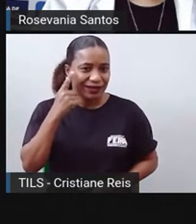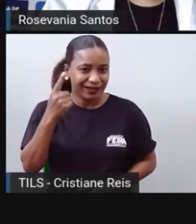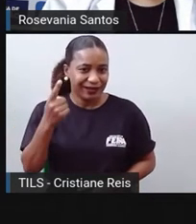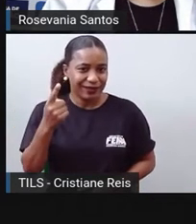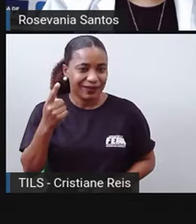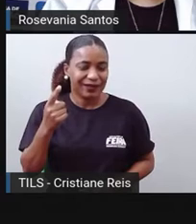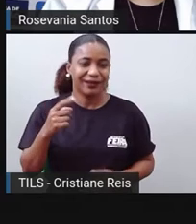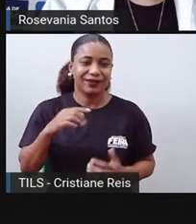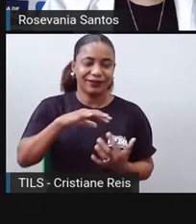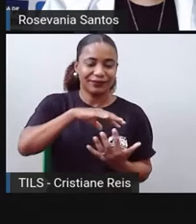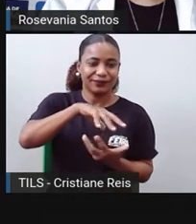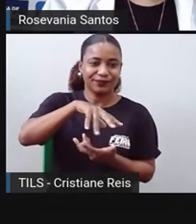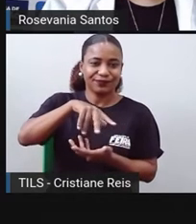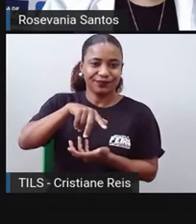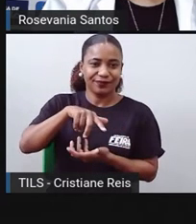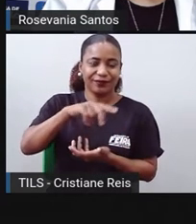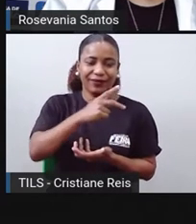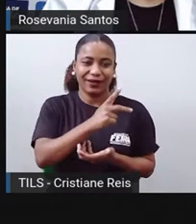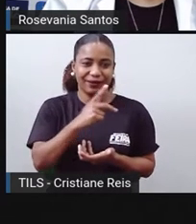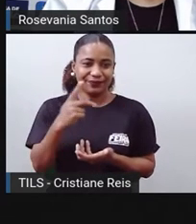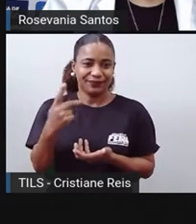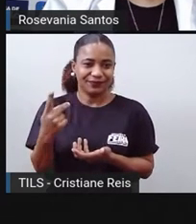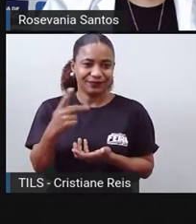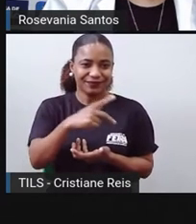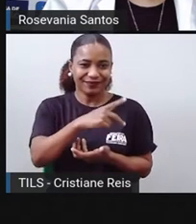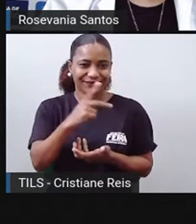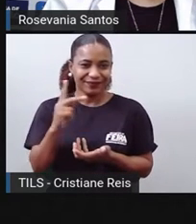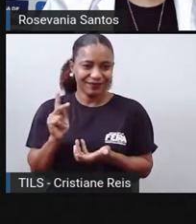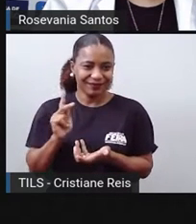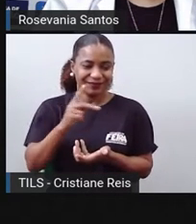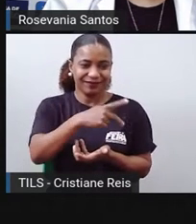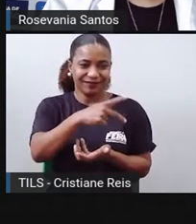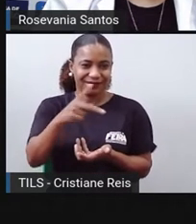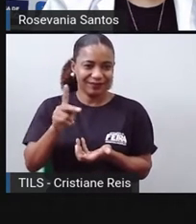forma um ângulo, ó, de 90 graus. Então,